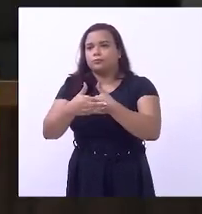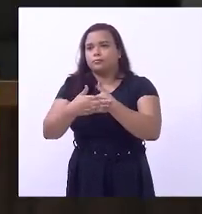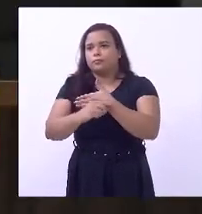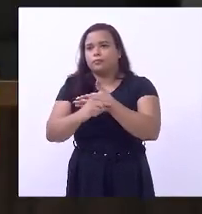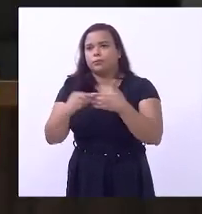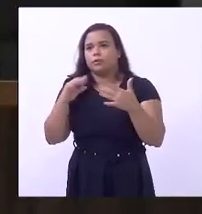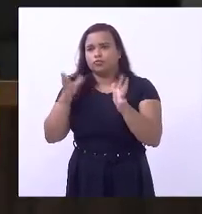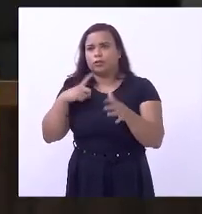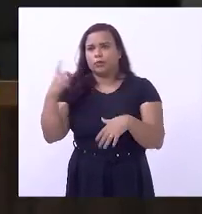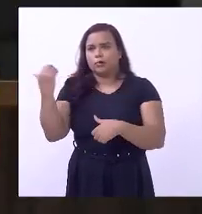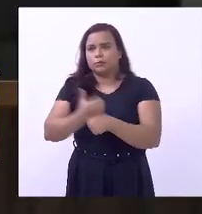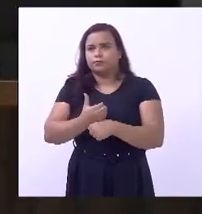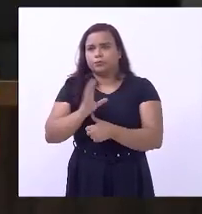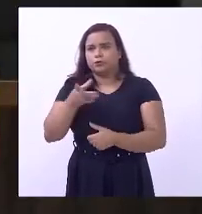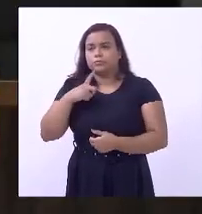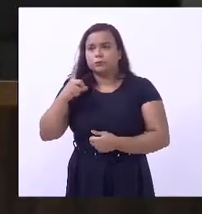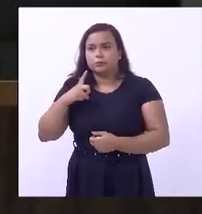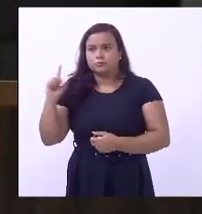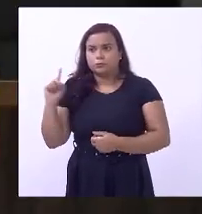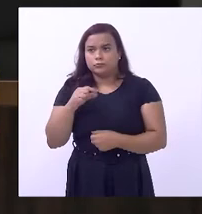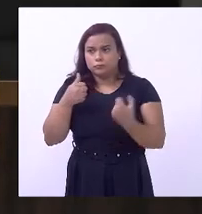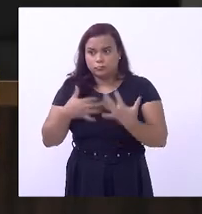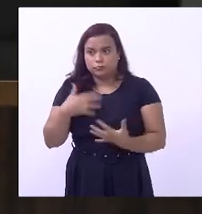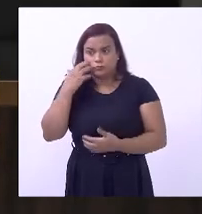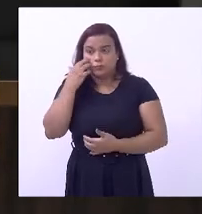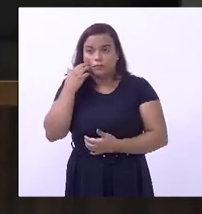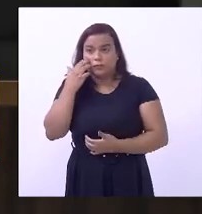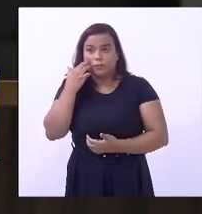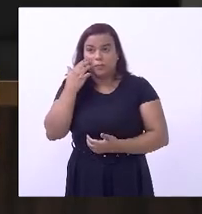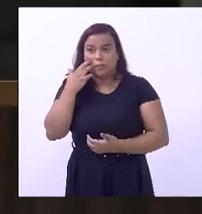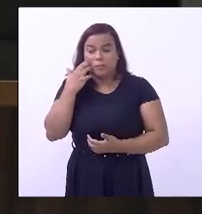substitutivo. Já tem substitutivo.